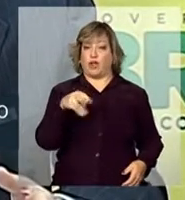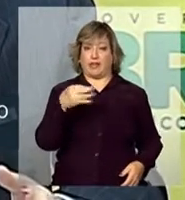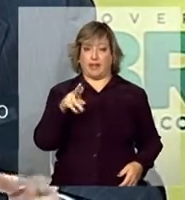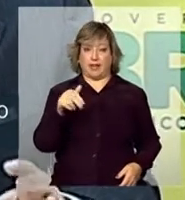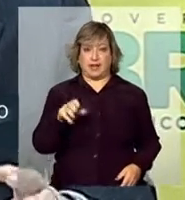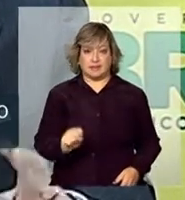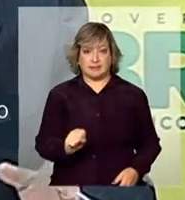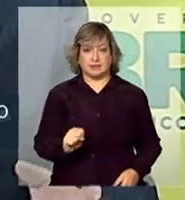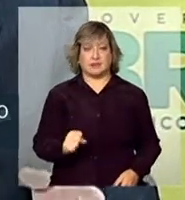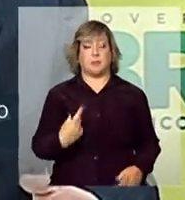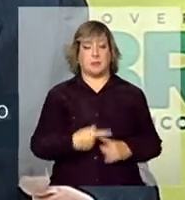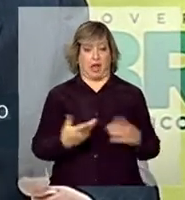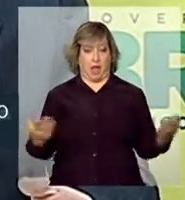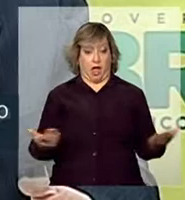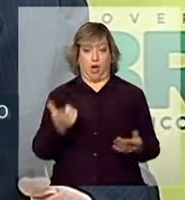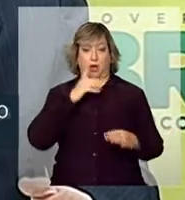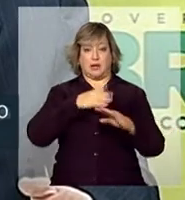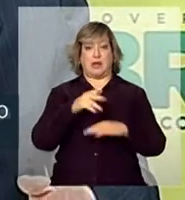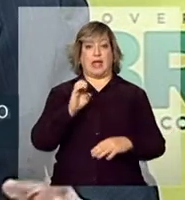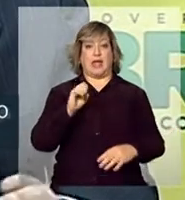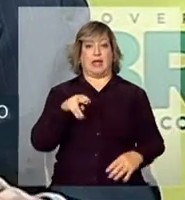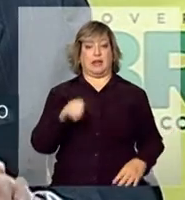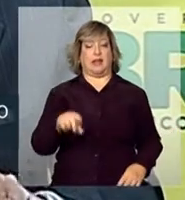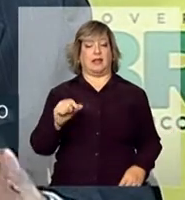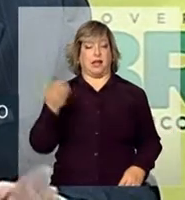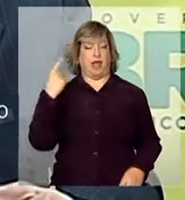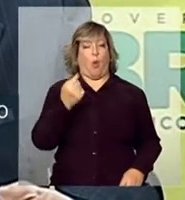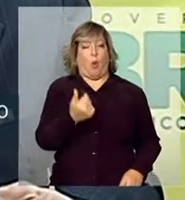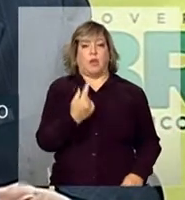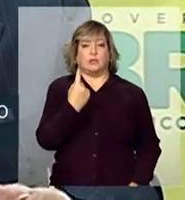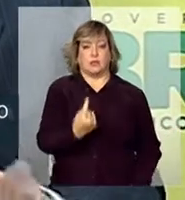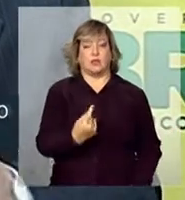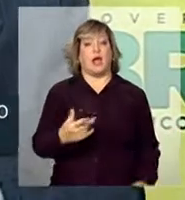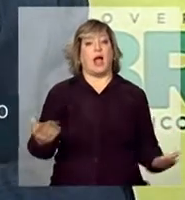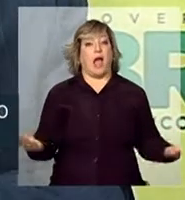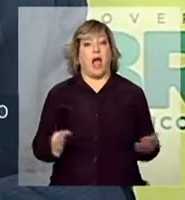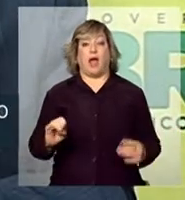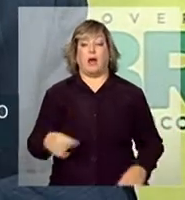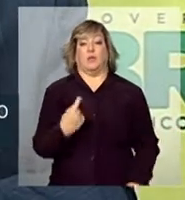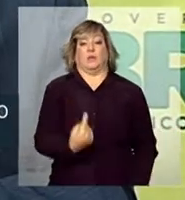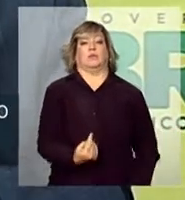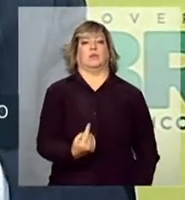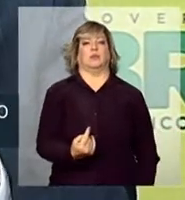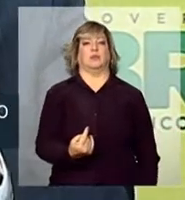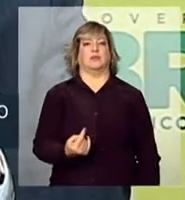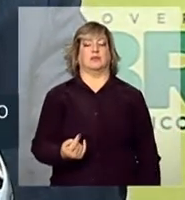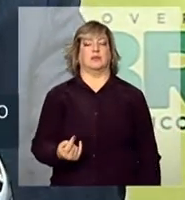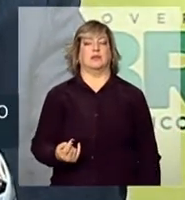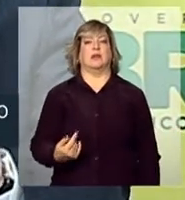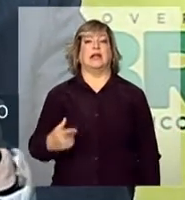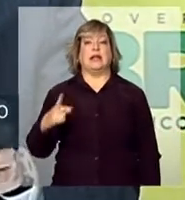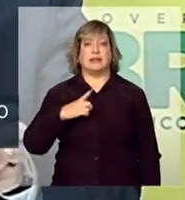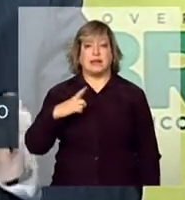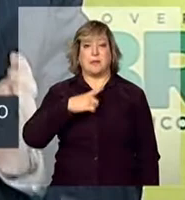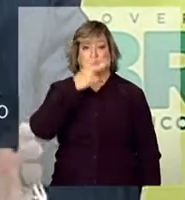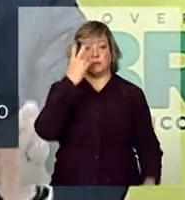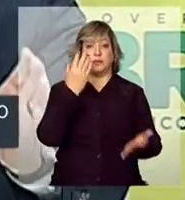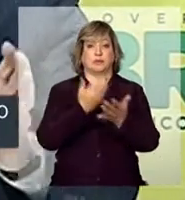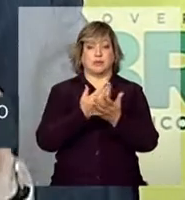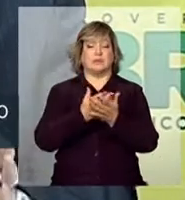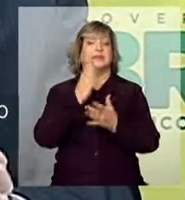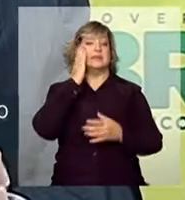acesso é o Enem já praticamente era quase único critério agora é o único critério de acesso então também tem estudantes